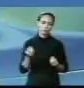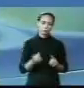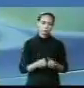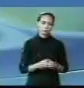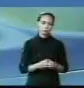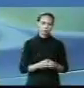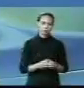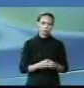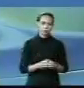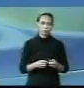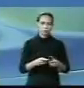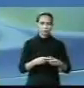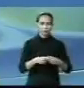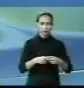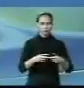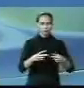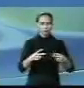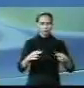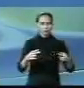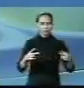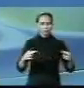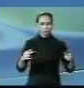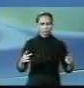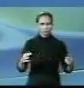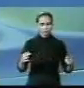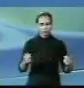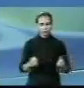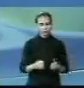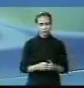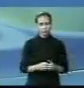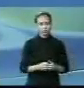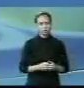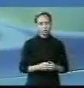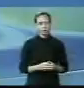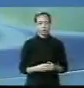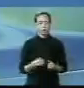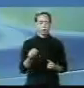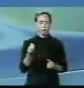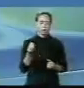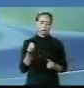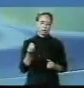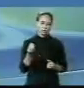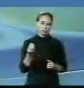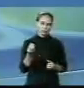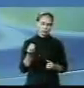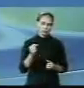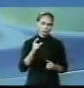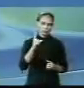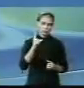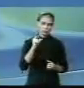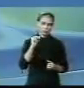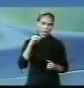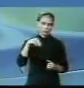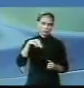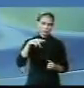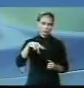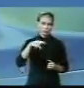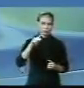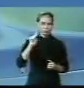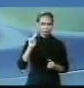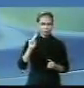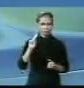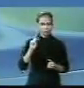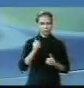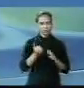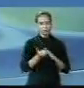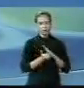os equipamentos são diferenciados com relação ao frame relay. E esse custo desse link de dados da empresa